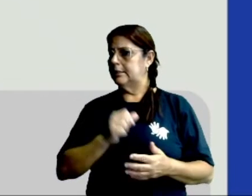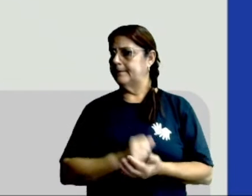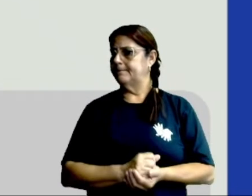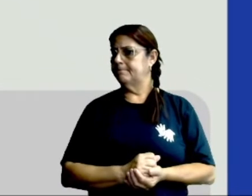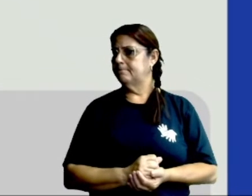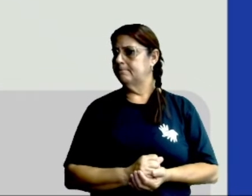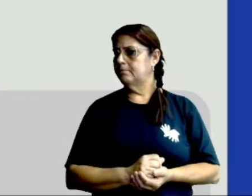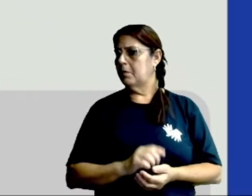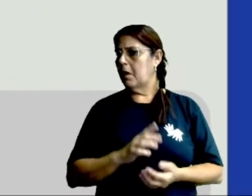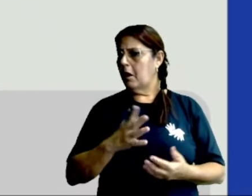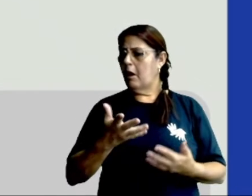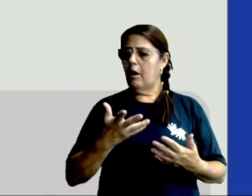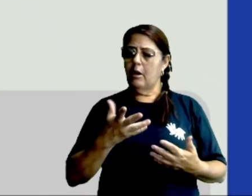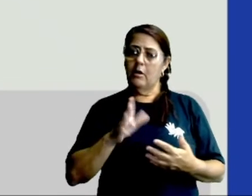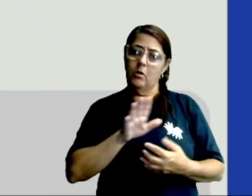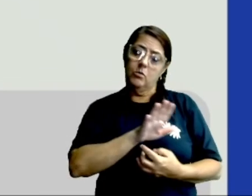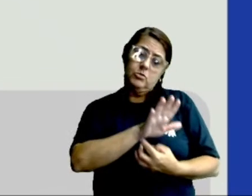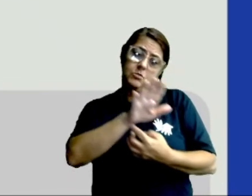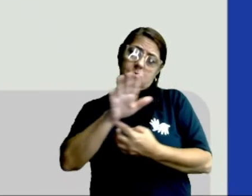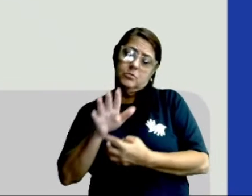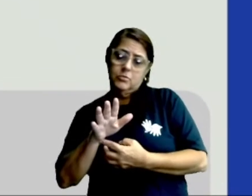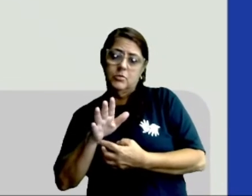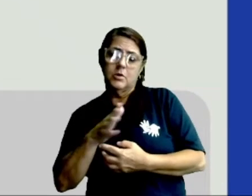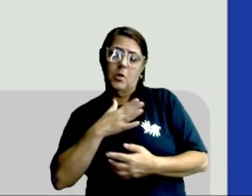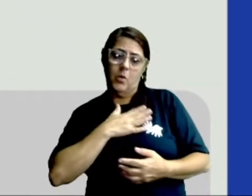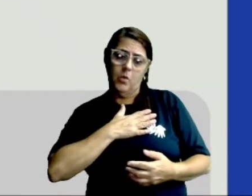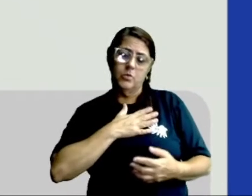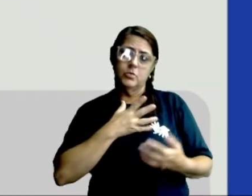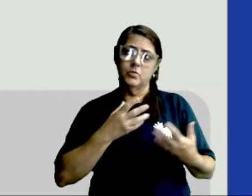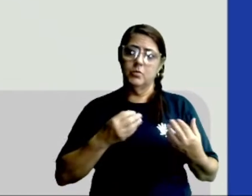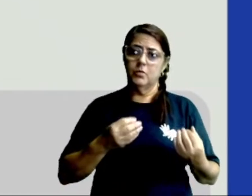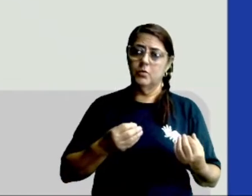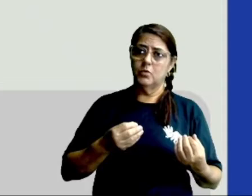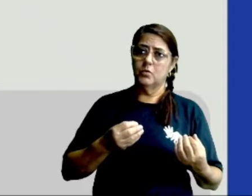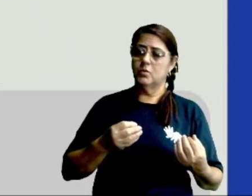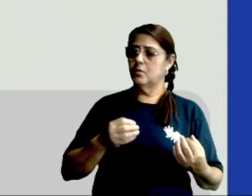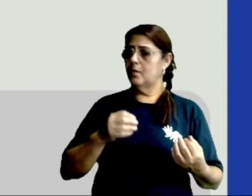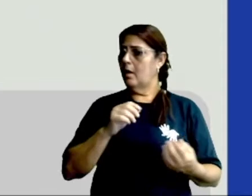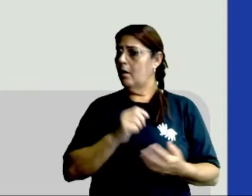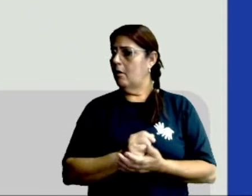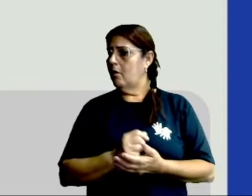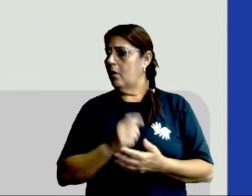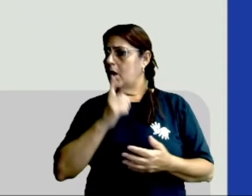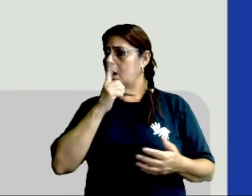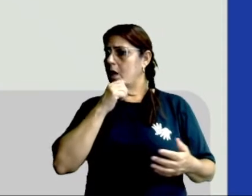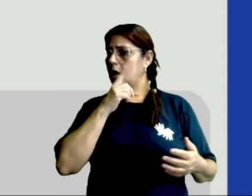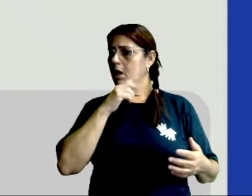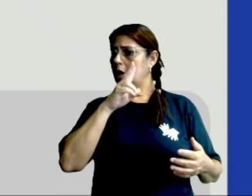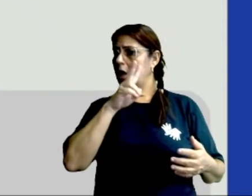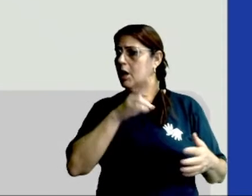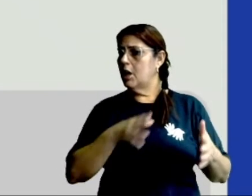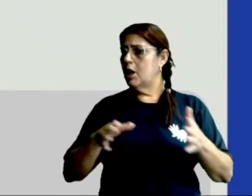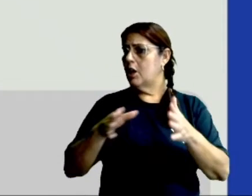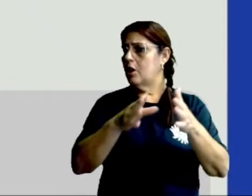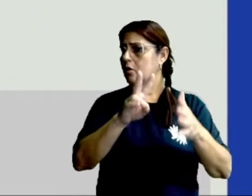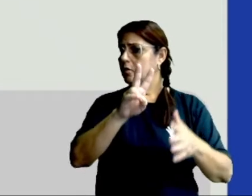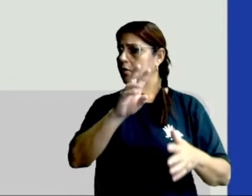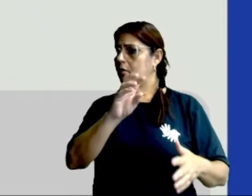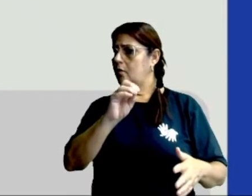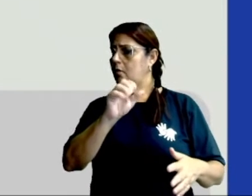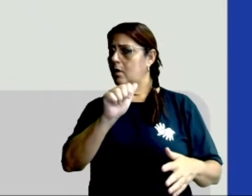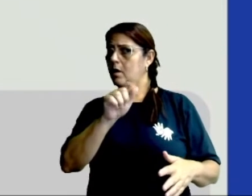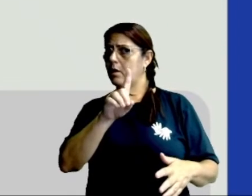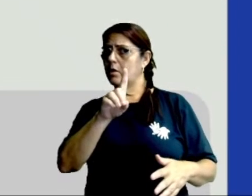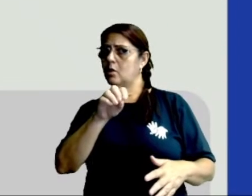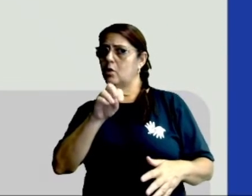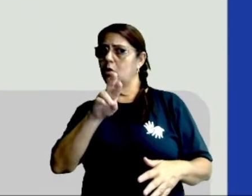aqui um esquema que eu gosto muito, bastante interessante, sobre essa questão dos rios voadores, né? Como a água se move, né? Ela se